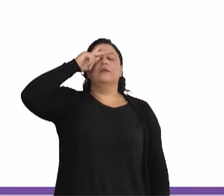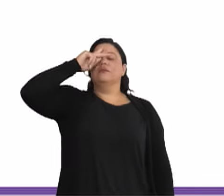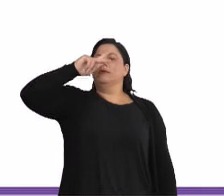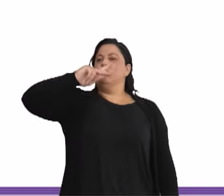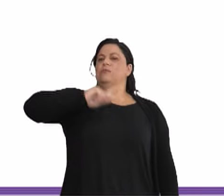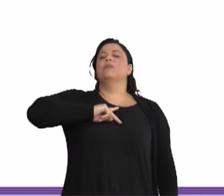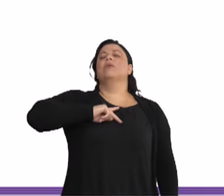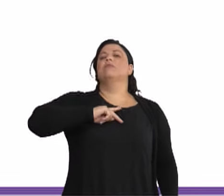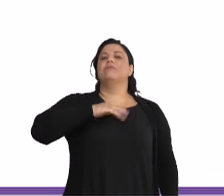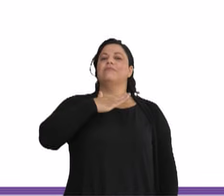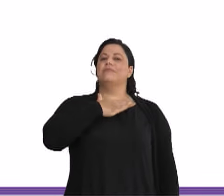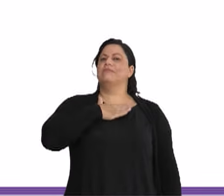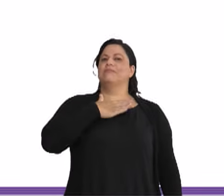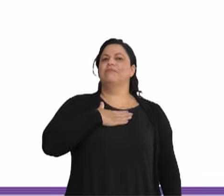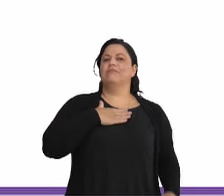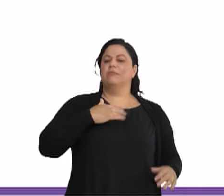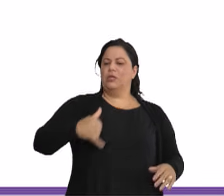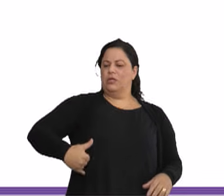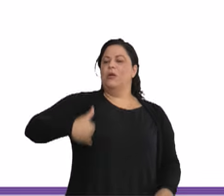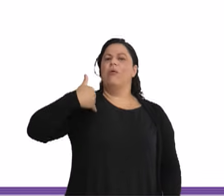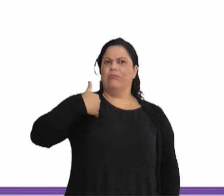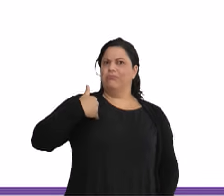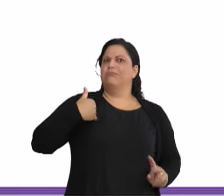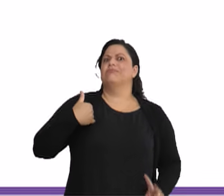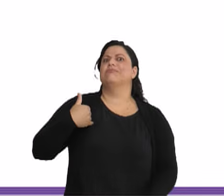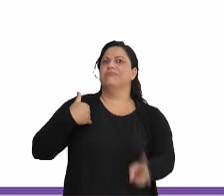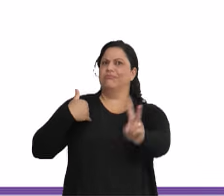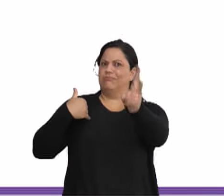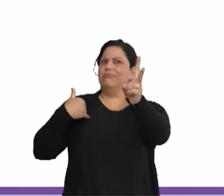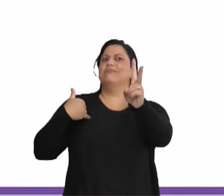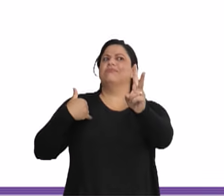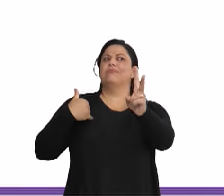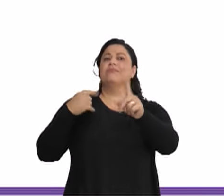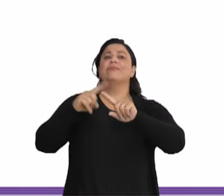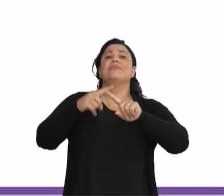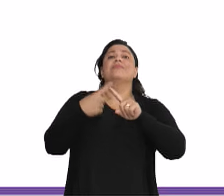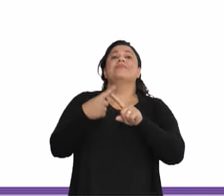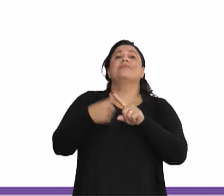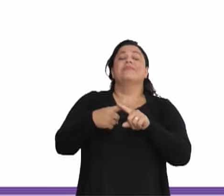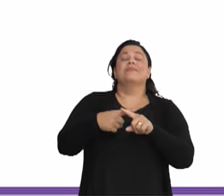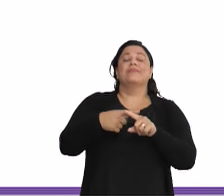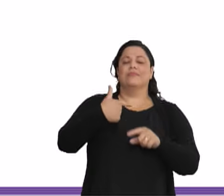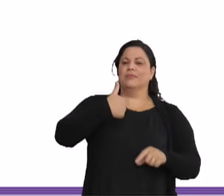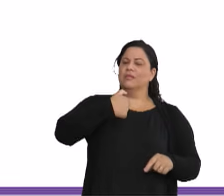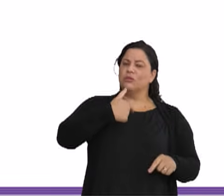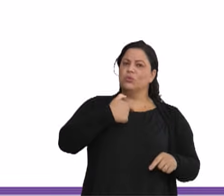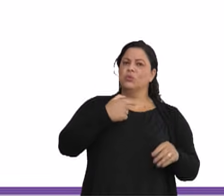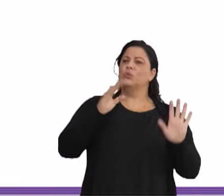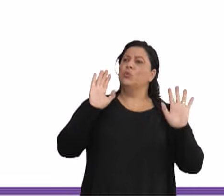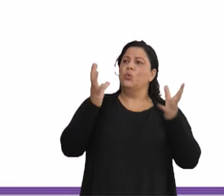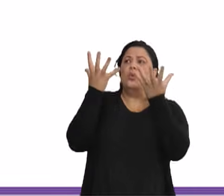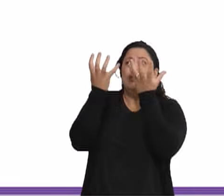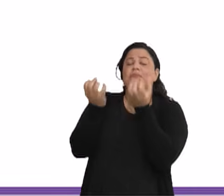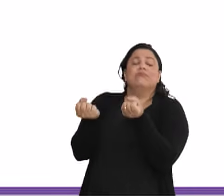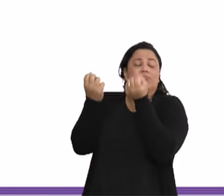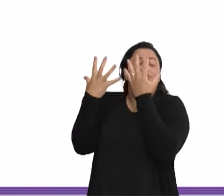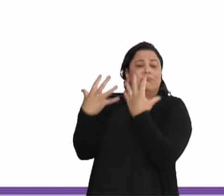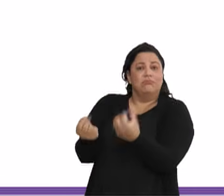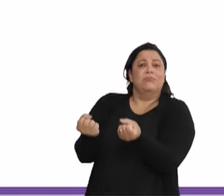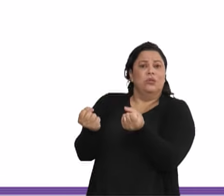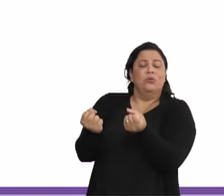entre aspas isso. Por quê? Getúlio Vargas concordou em convocar eleições para deputados